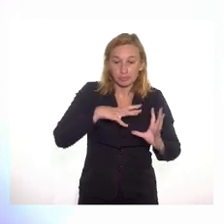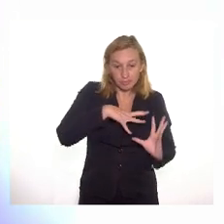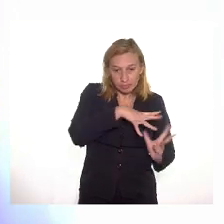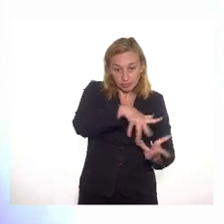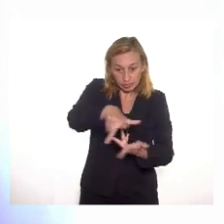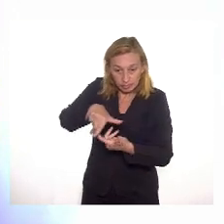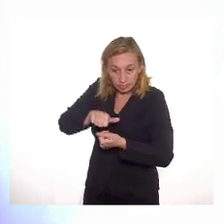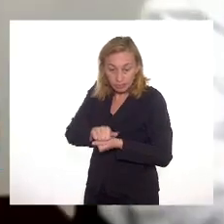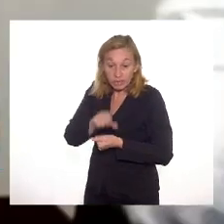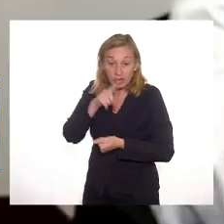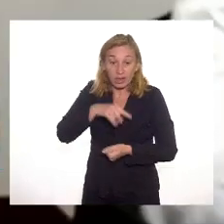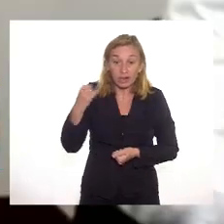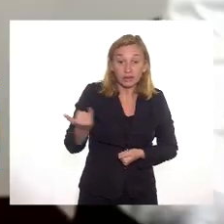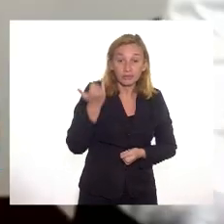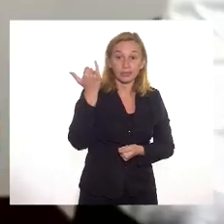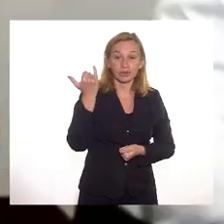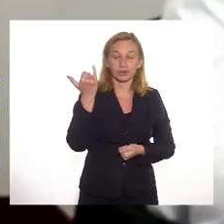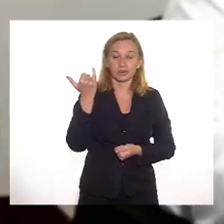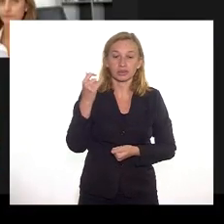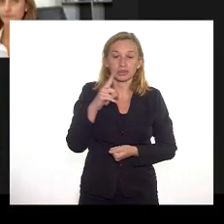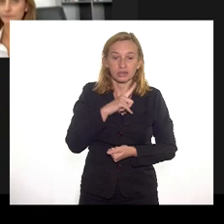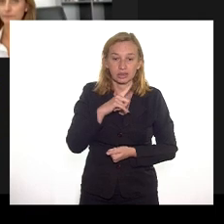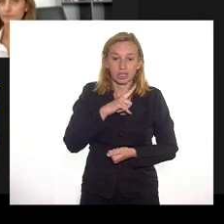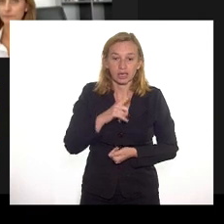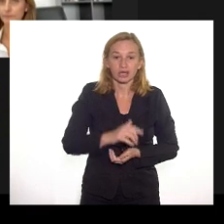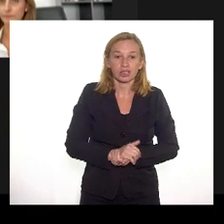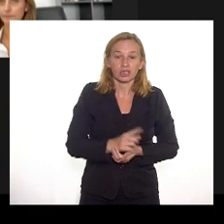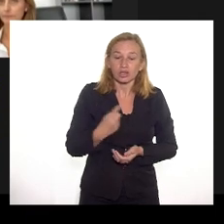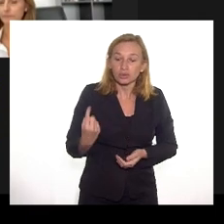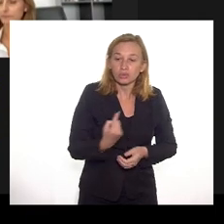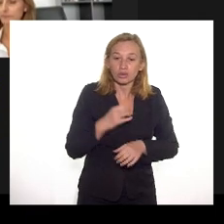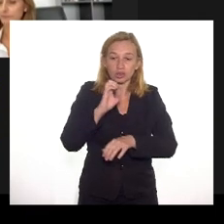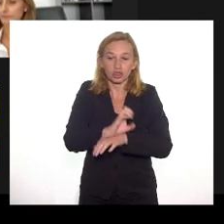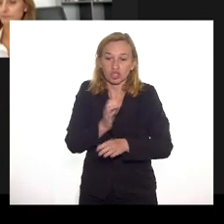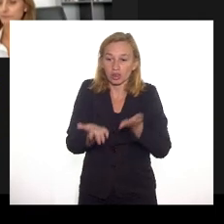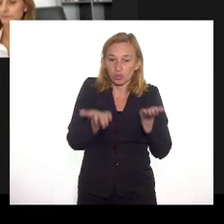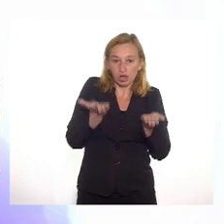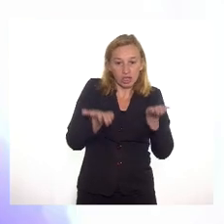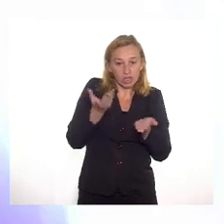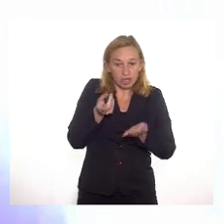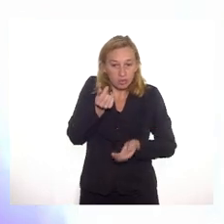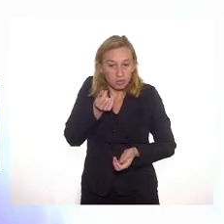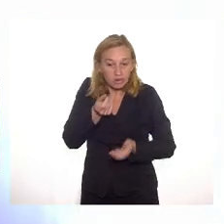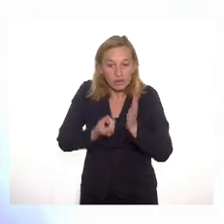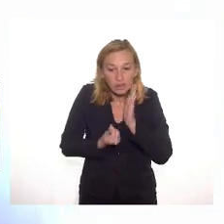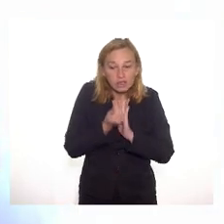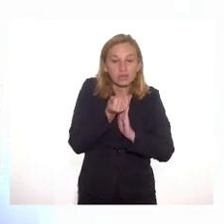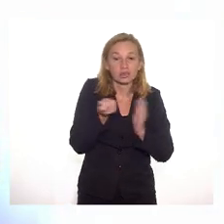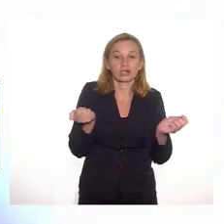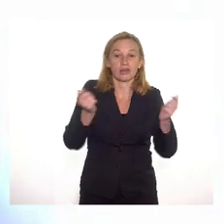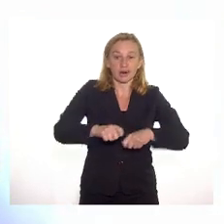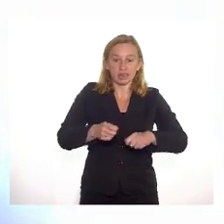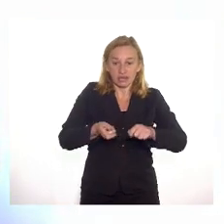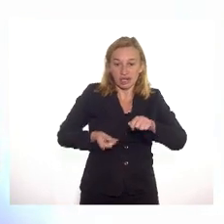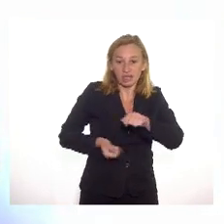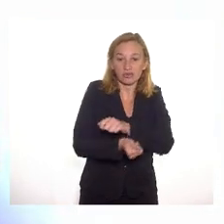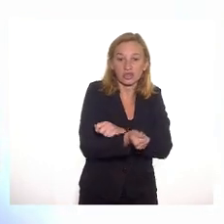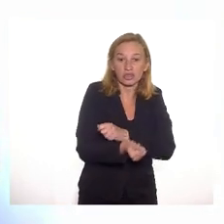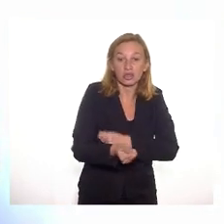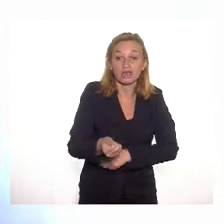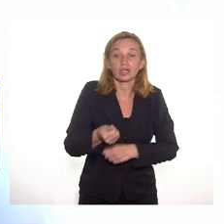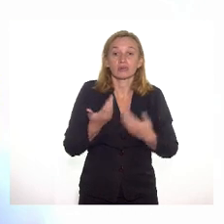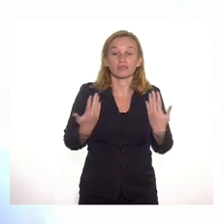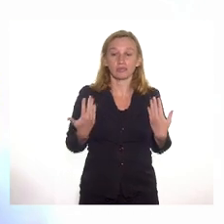mundialmente, é muito importante que a gente tenha em nosso estado equilíbrio financeiro e capacidade de investimento.